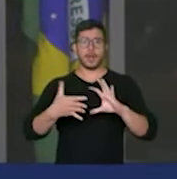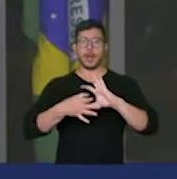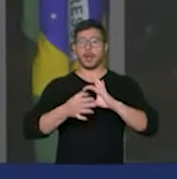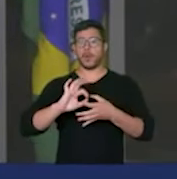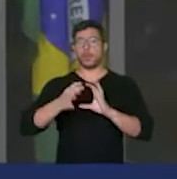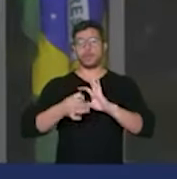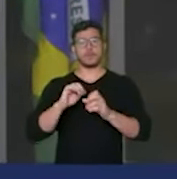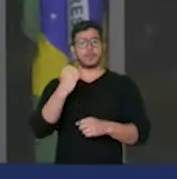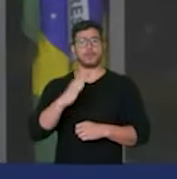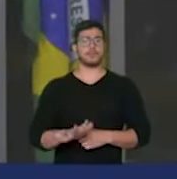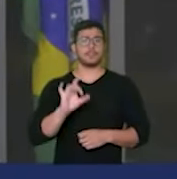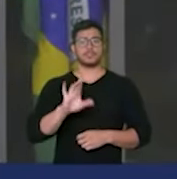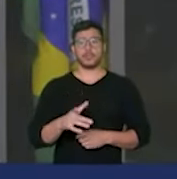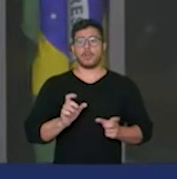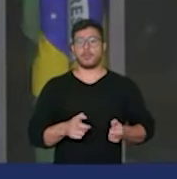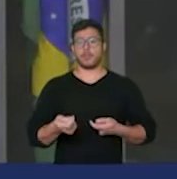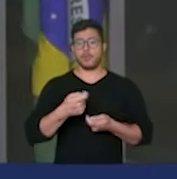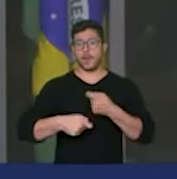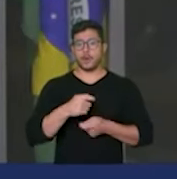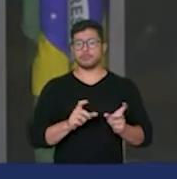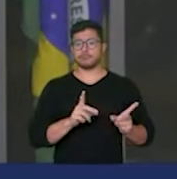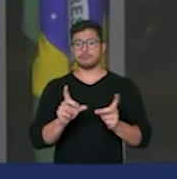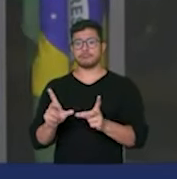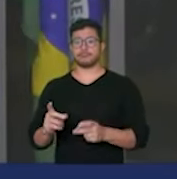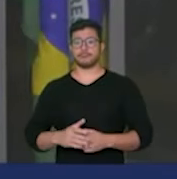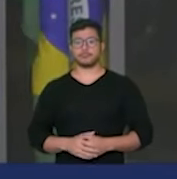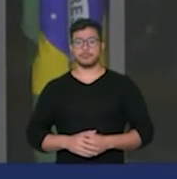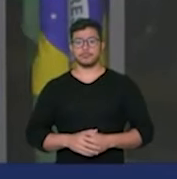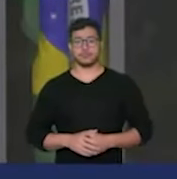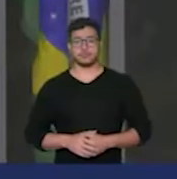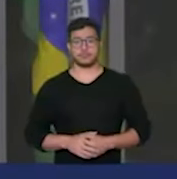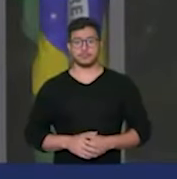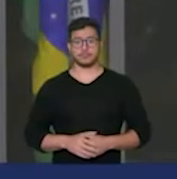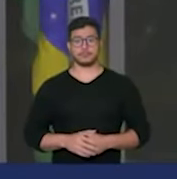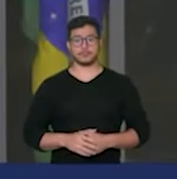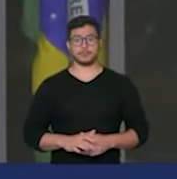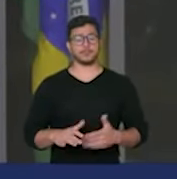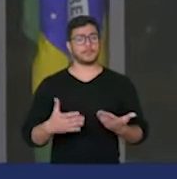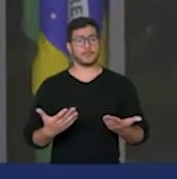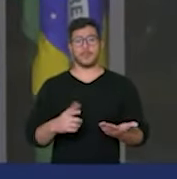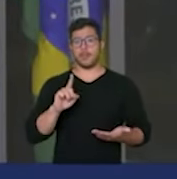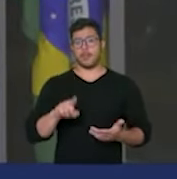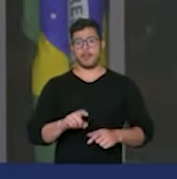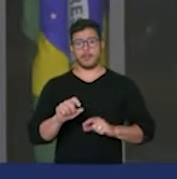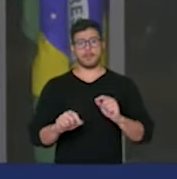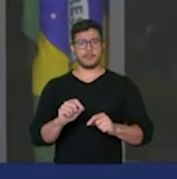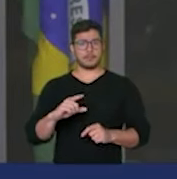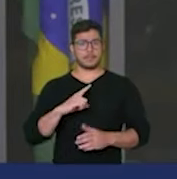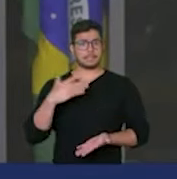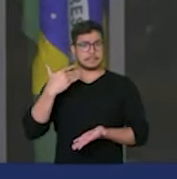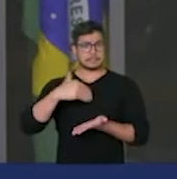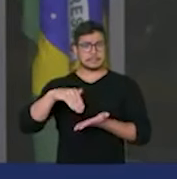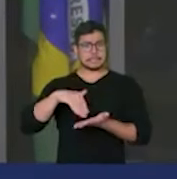no Brasil é um mero negócio. Assim como é um mero negócio institucional ter uma secretaria